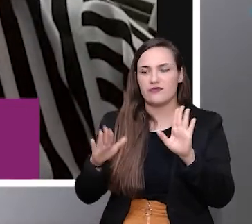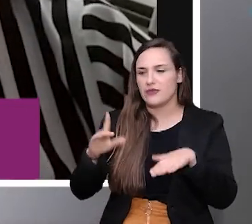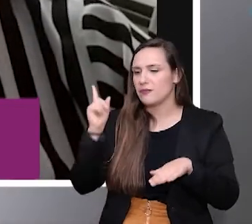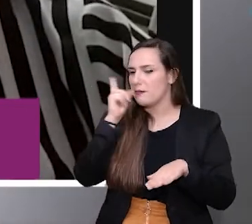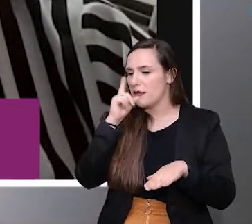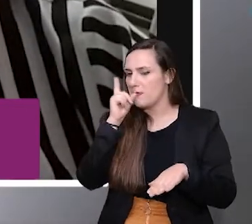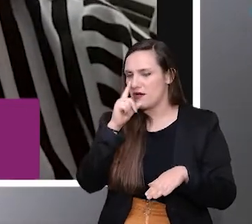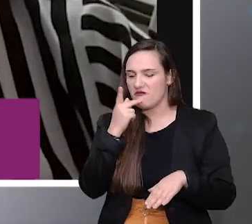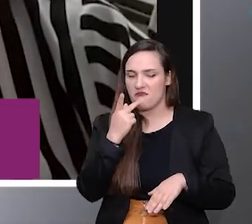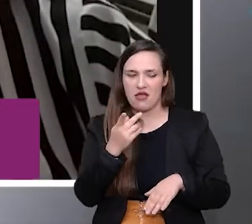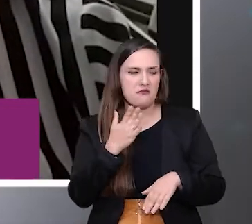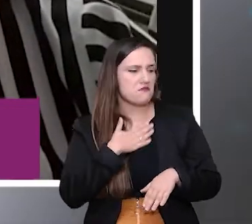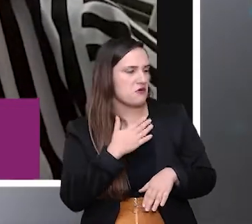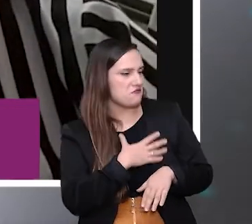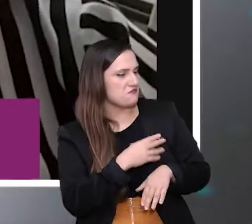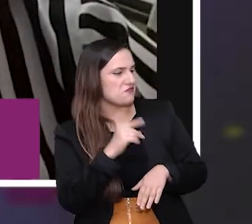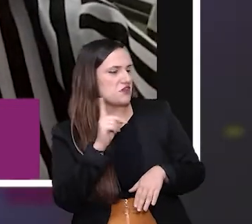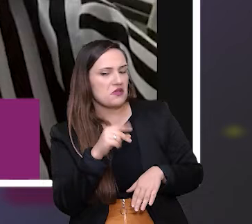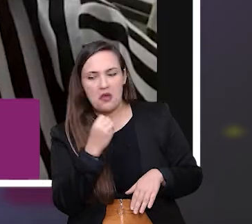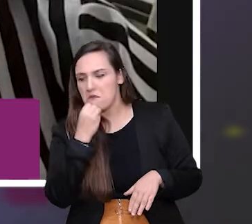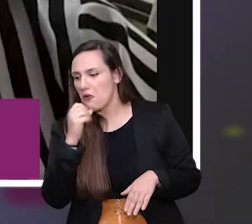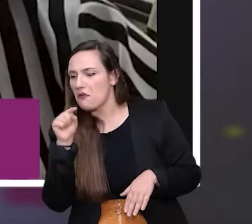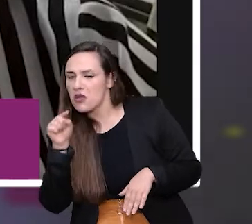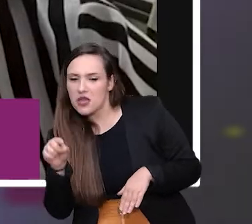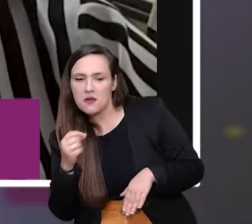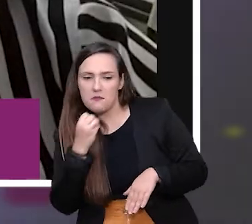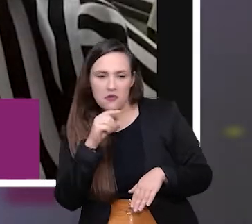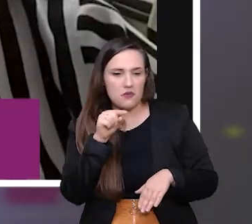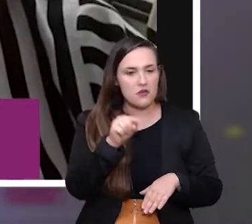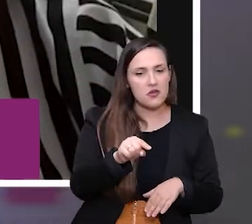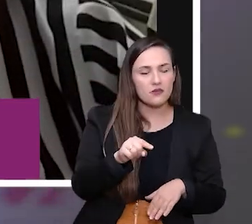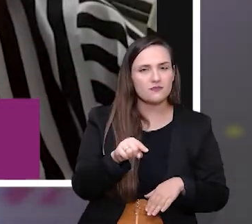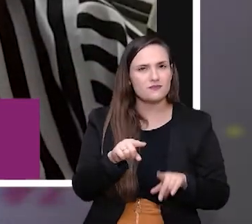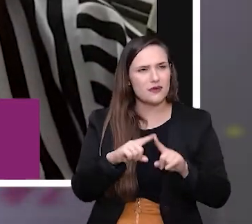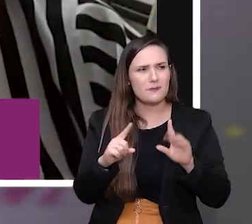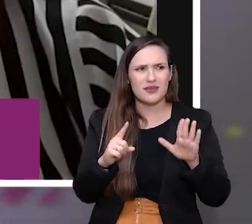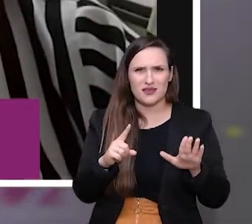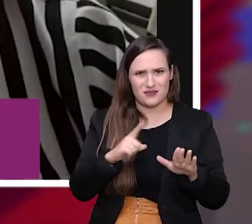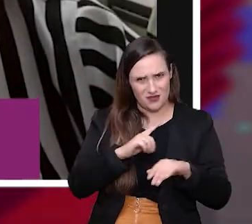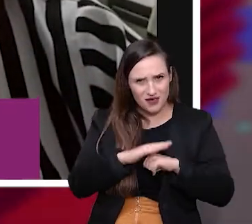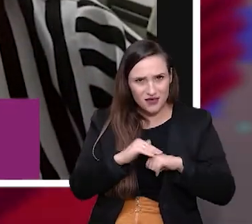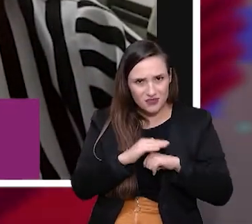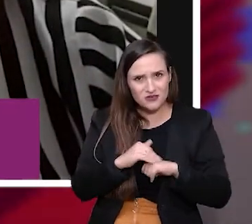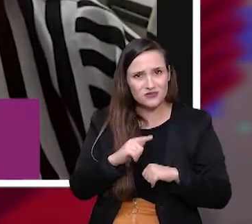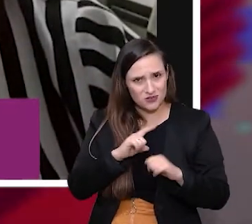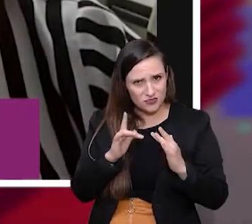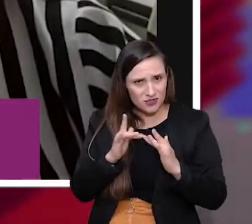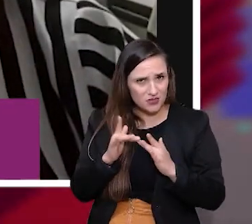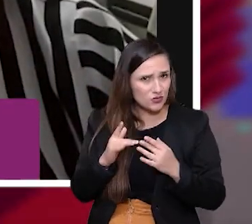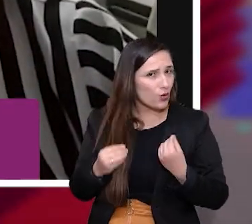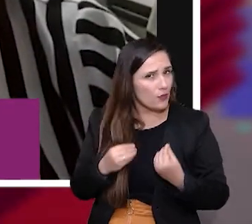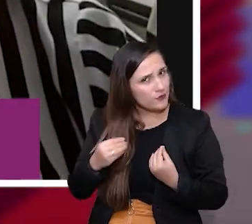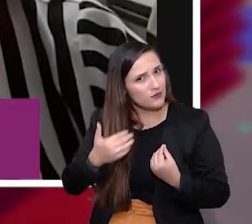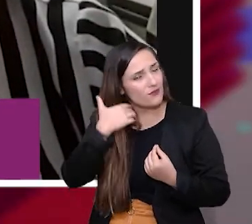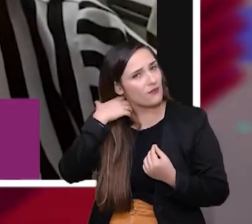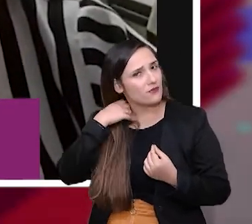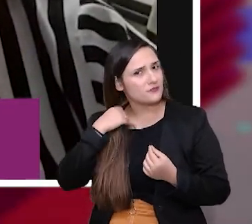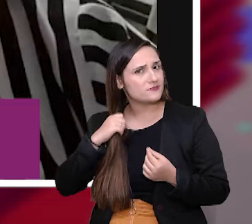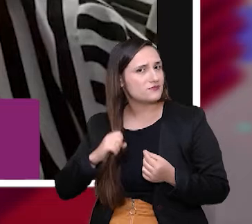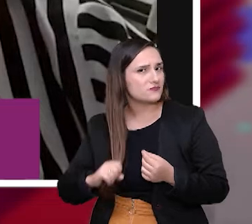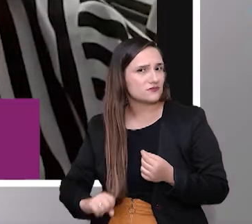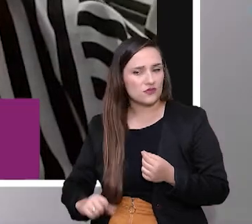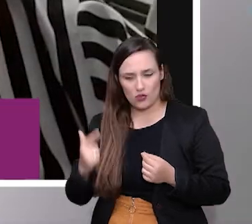muito isso, as mães competindo, nossa, meu filho é ótimo nisso, ótimo naquilo, né? Mas e no carinho, no afeto e na convivência, como é que ele